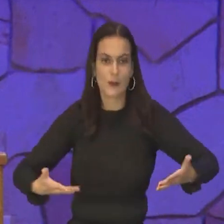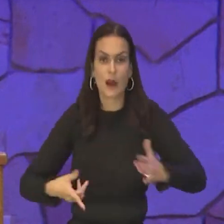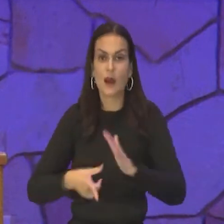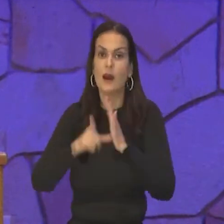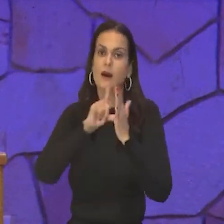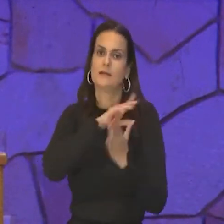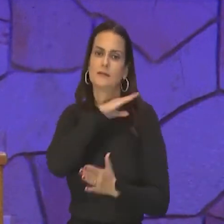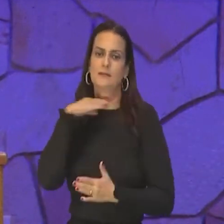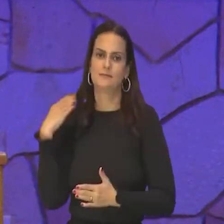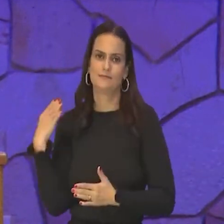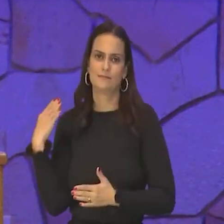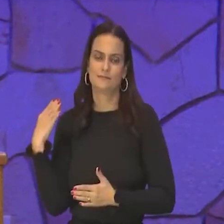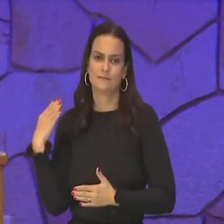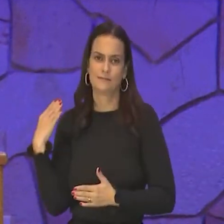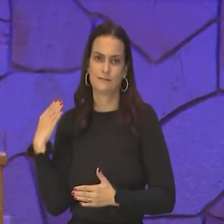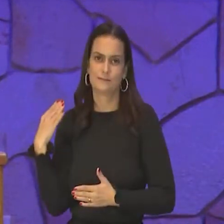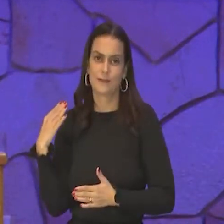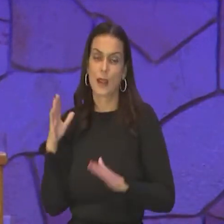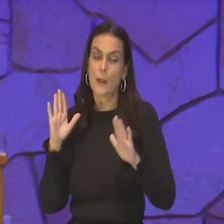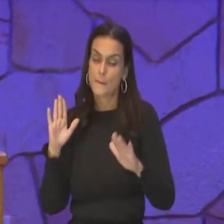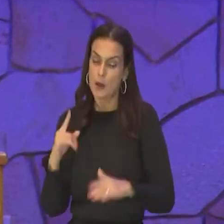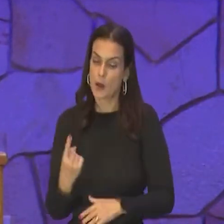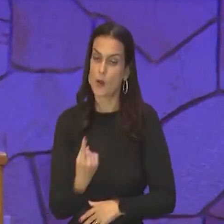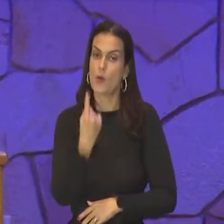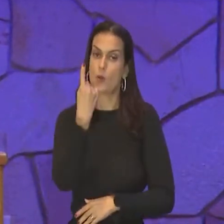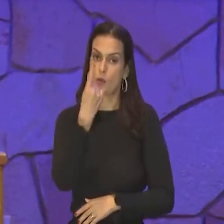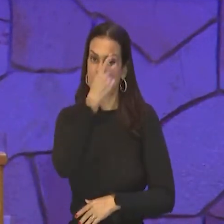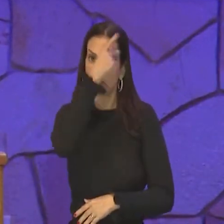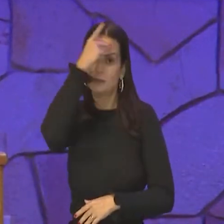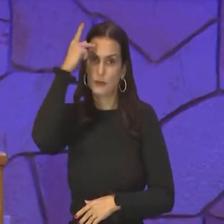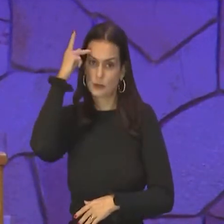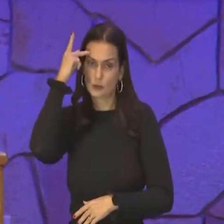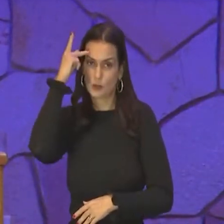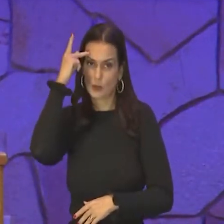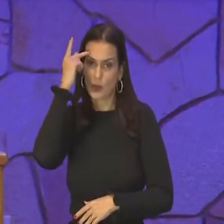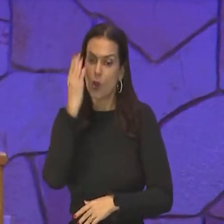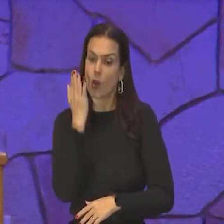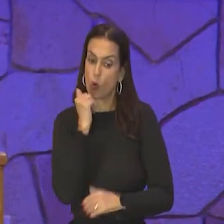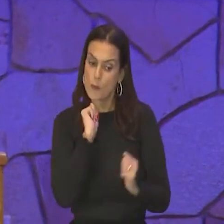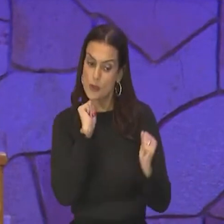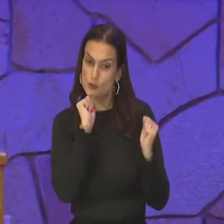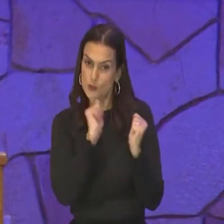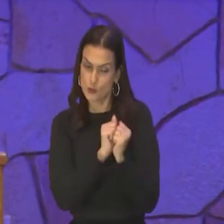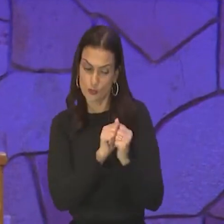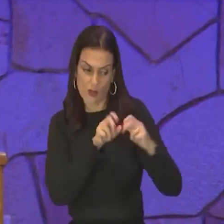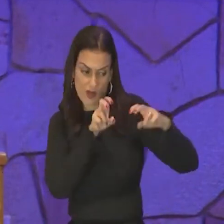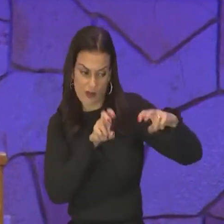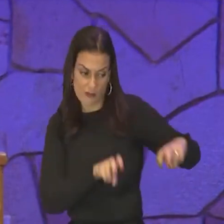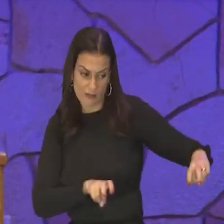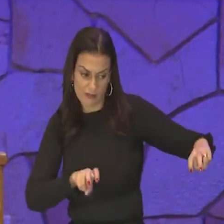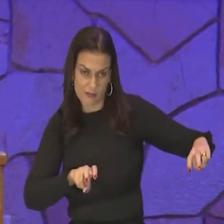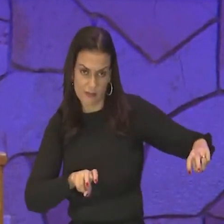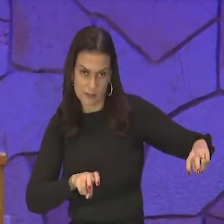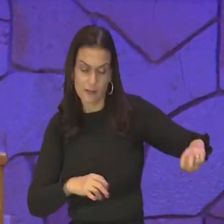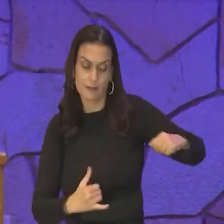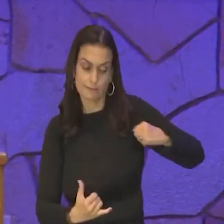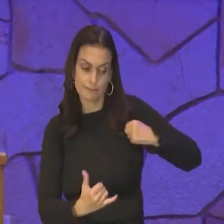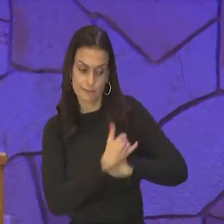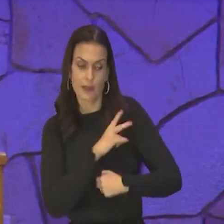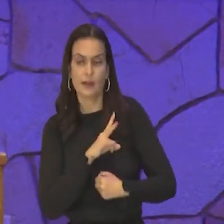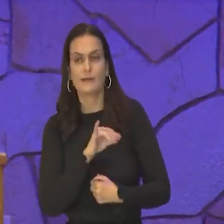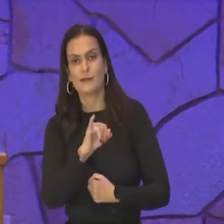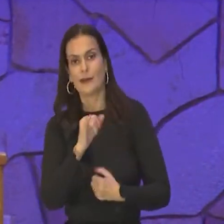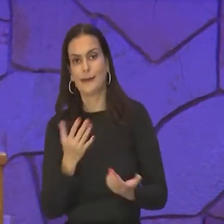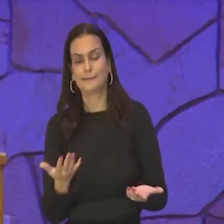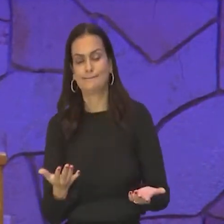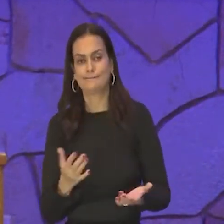morte. Mas um de vós, que mete a mão comigo no prato, é o traidor. Que coisa,